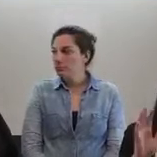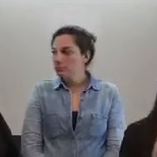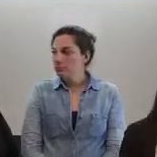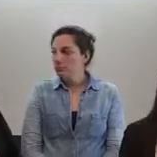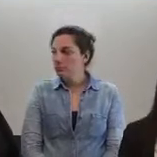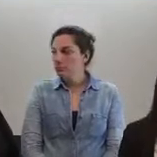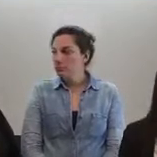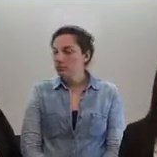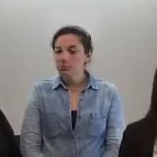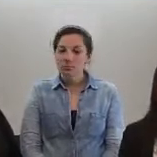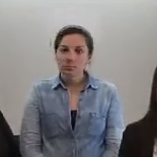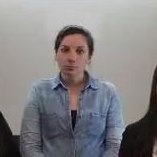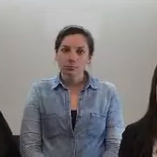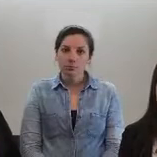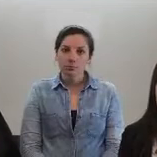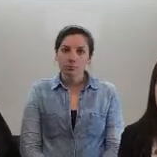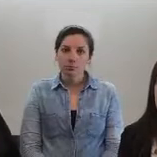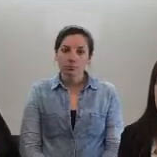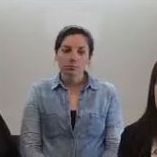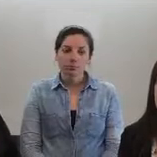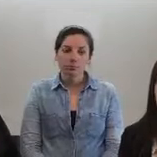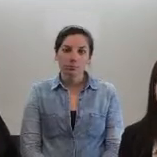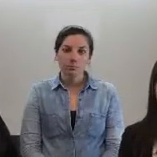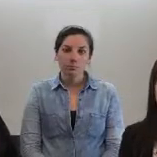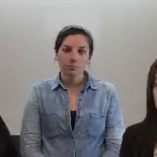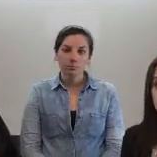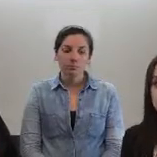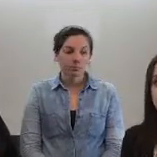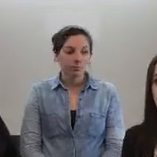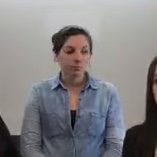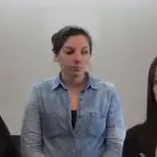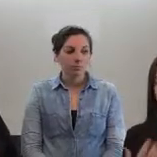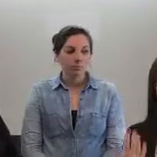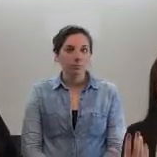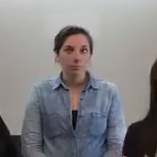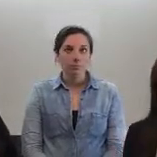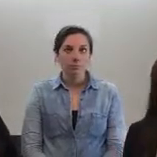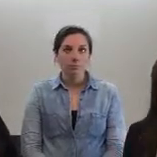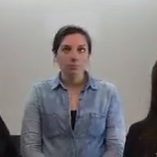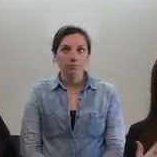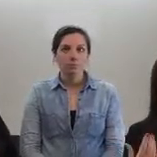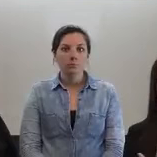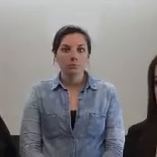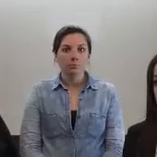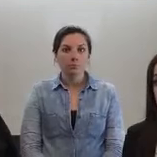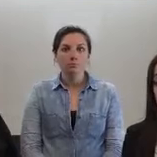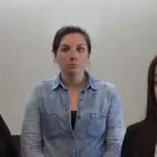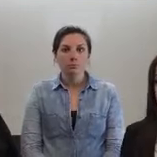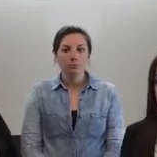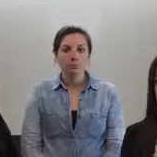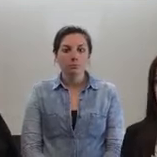recentes pesquisas. Então, essa é a principal vantagem de pesquisar nos periódicos, além de ter toda